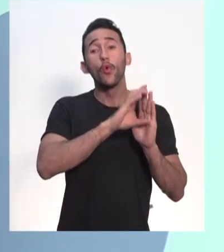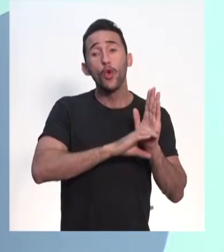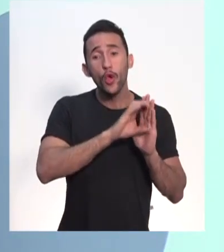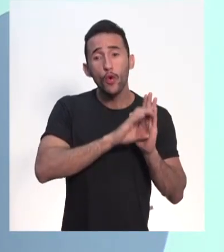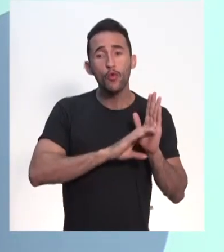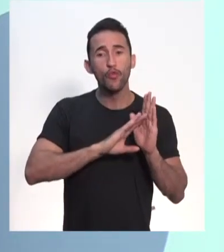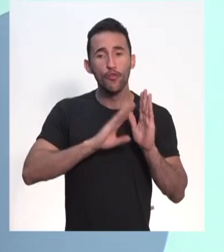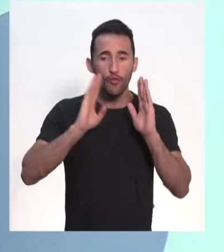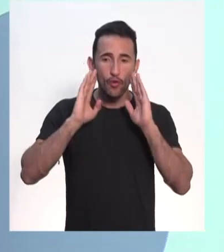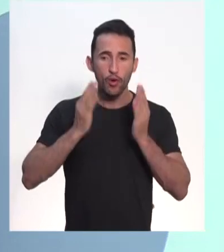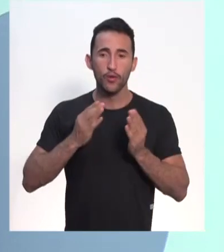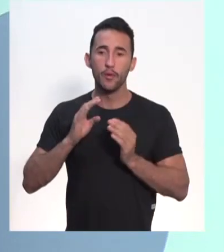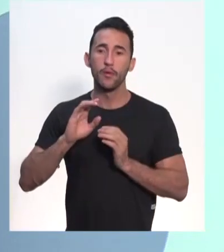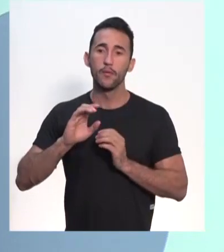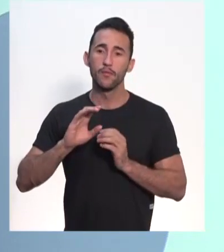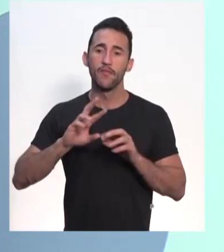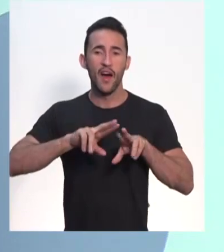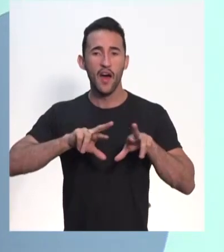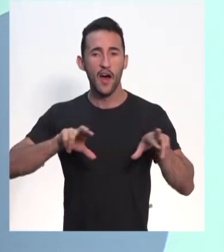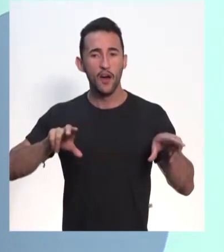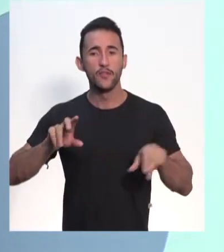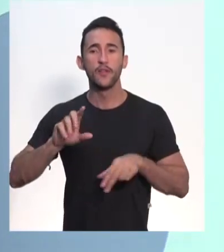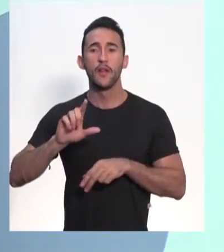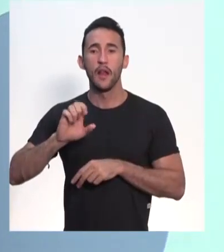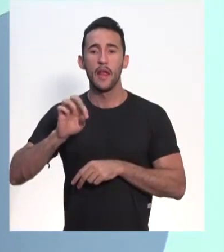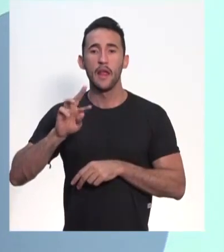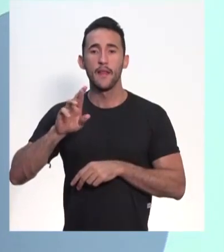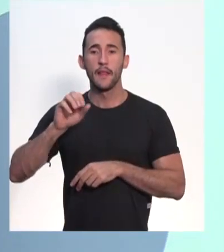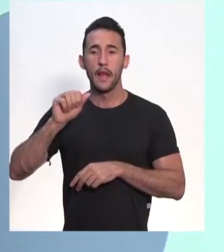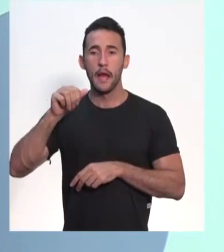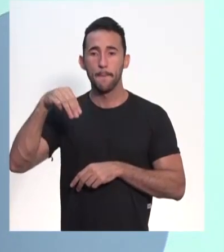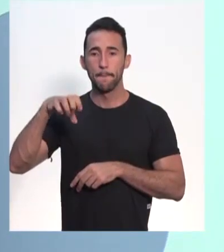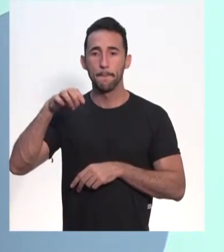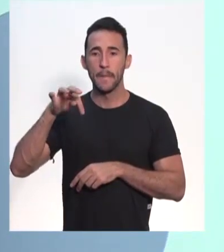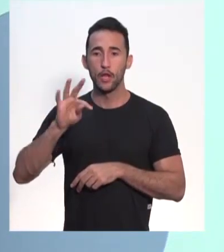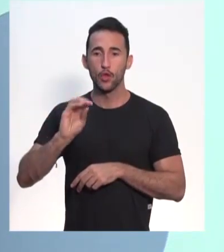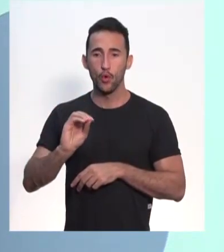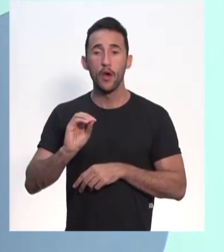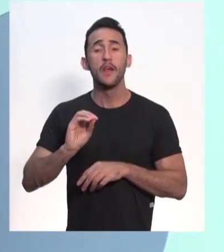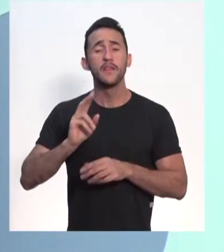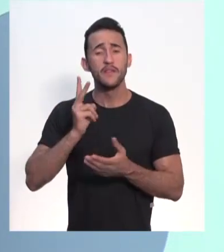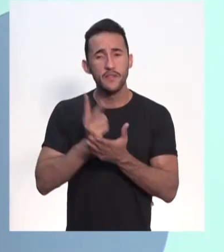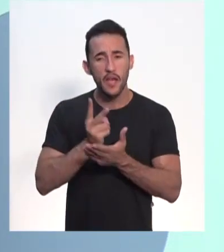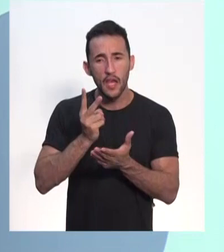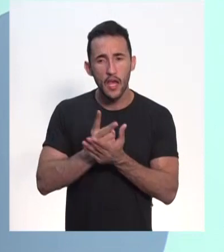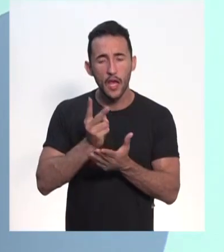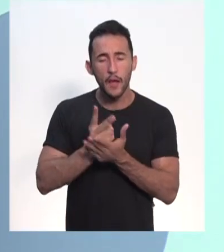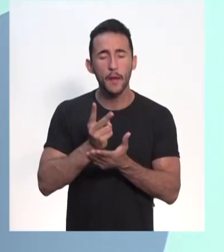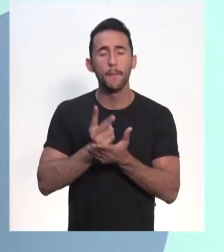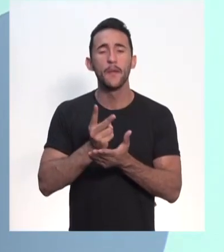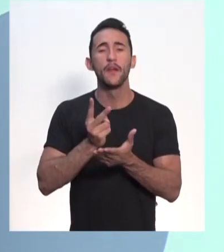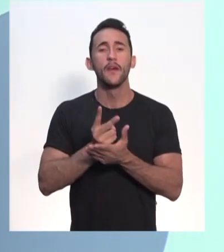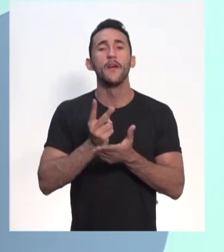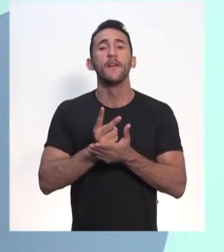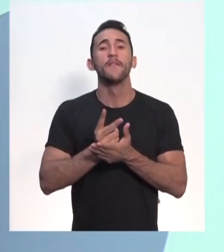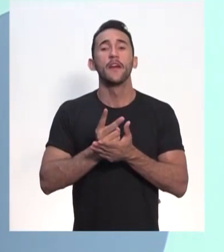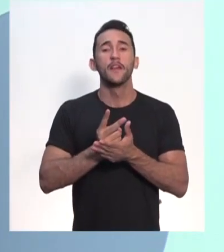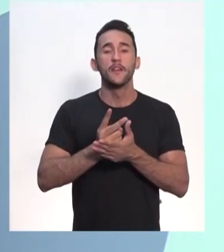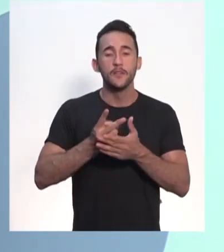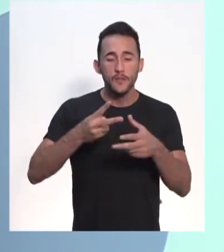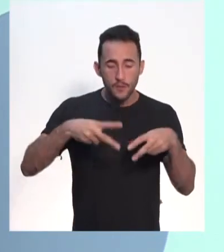cabem dentro da aula de língua portuguesa. Todas, exagero, porque a gente nunca vai dar conta de